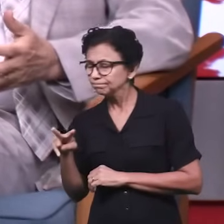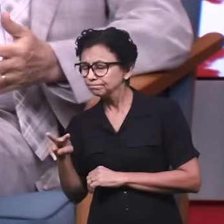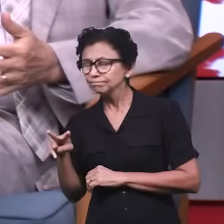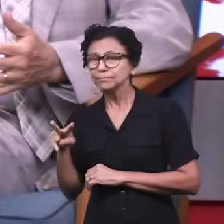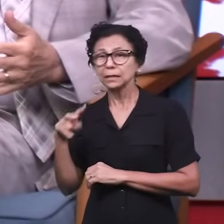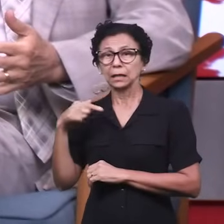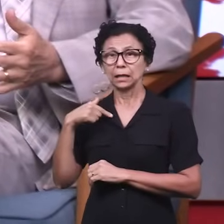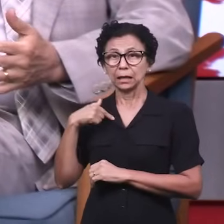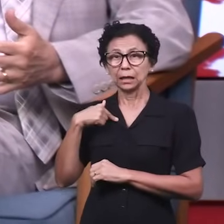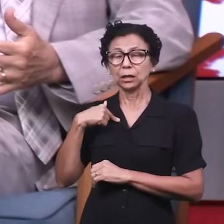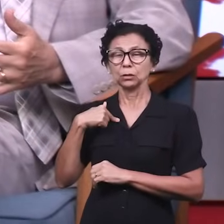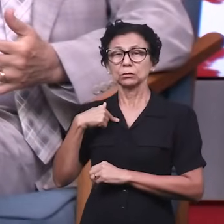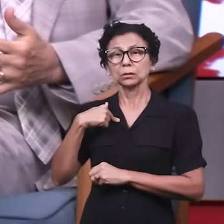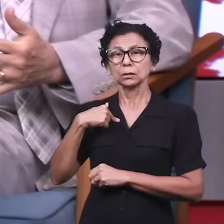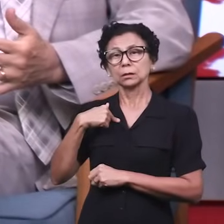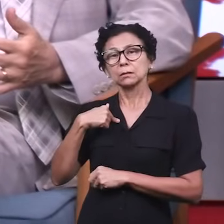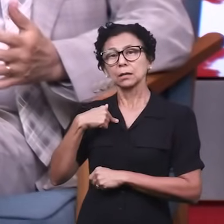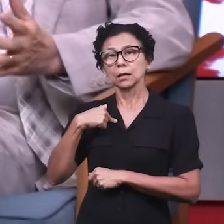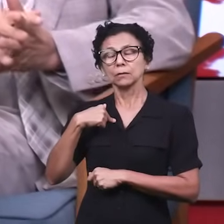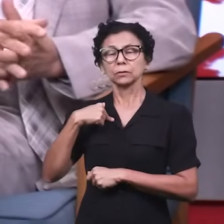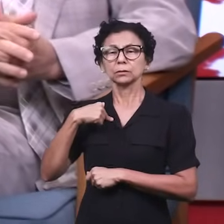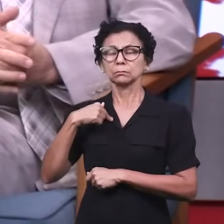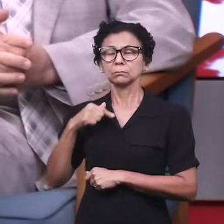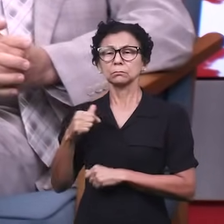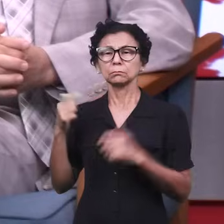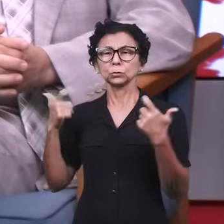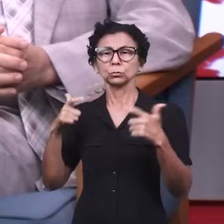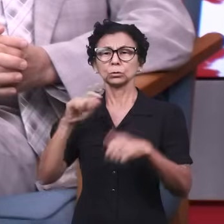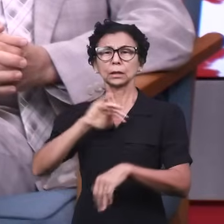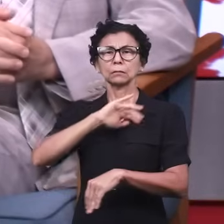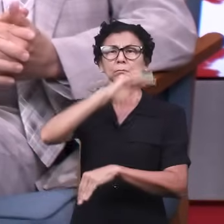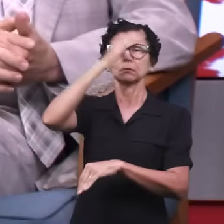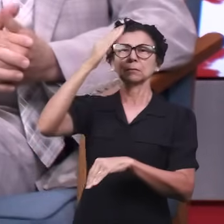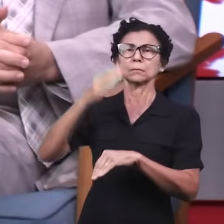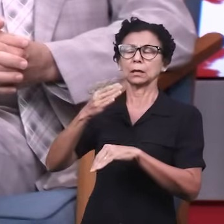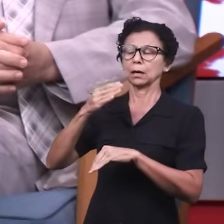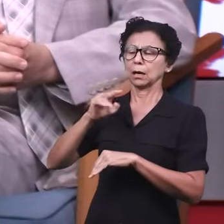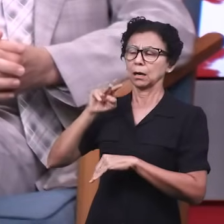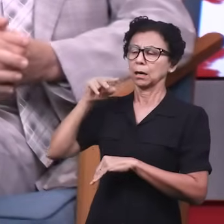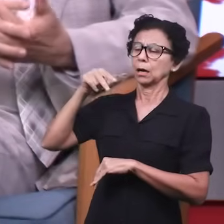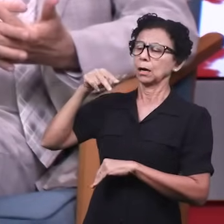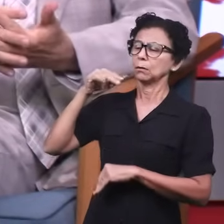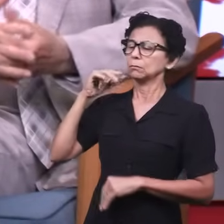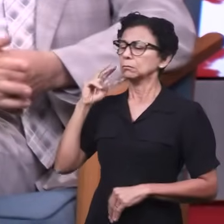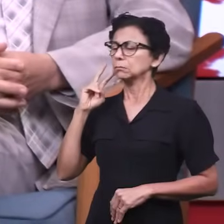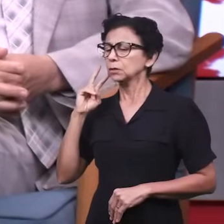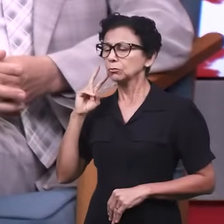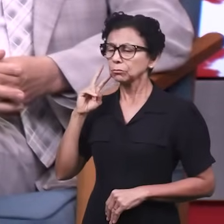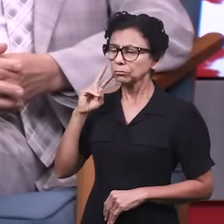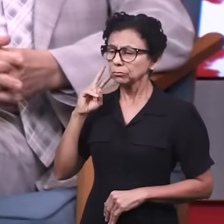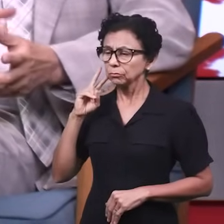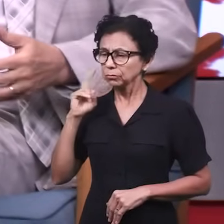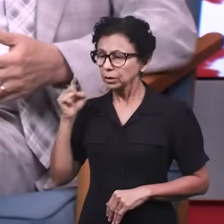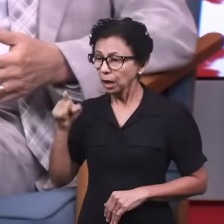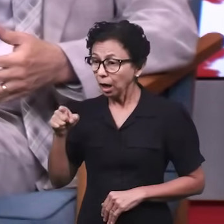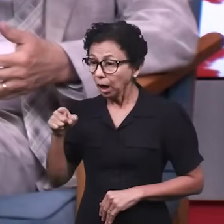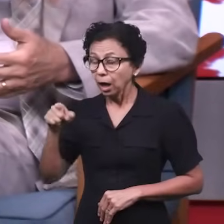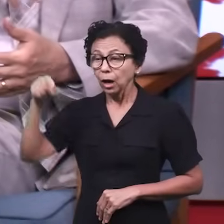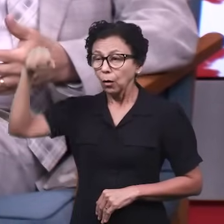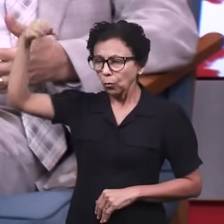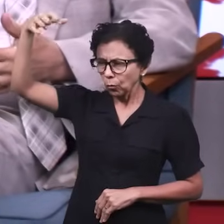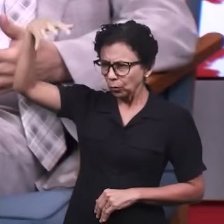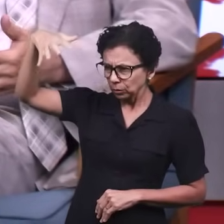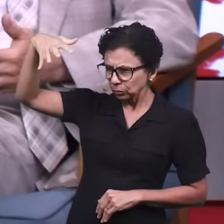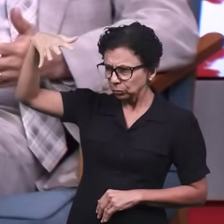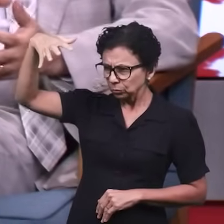Eu olhava do alto e eu via mais ou menos o ponto. Hoje, pelo dia, eu procurei